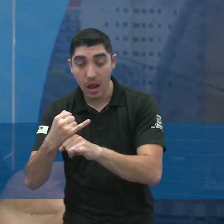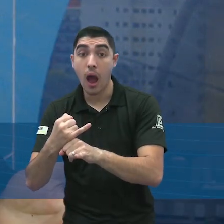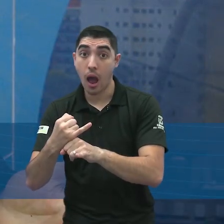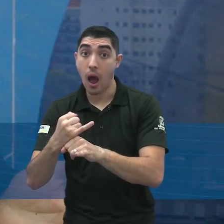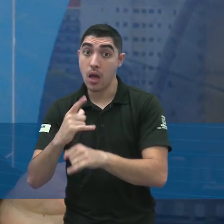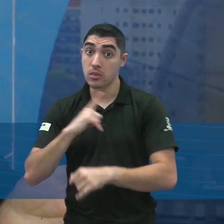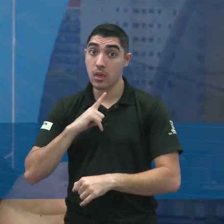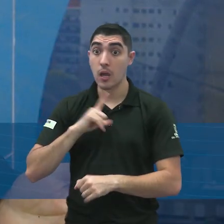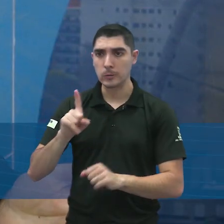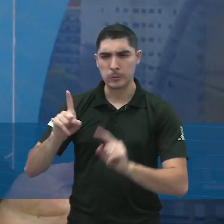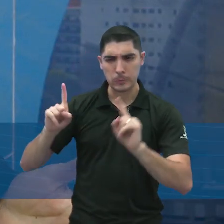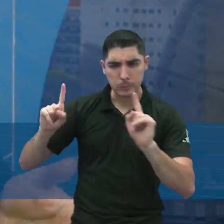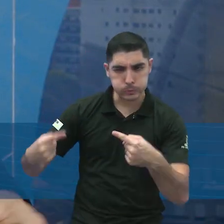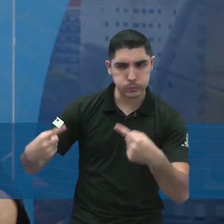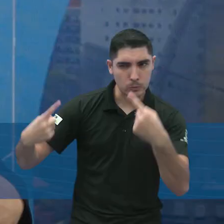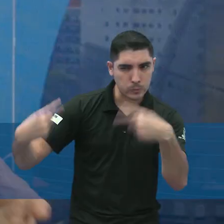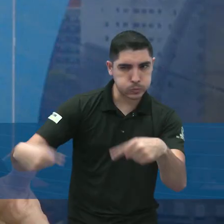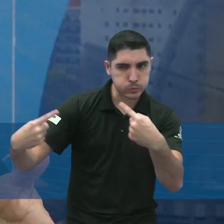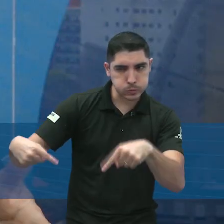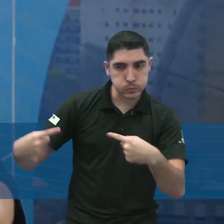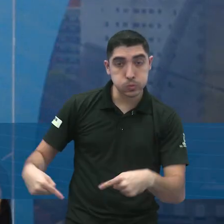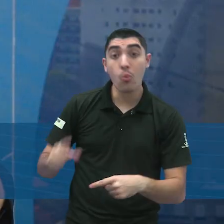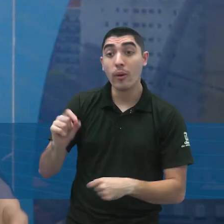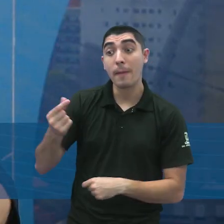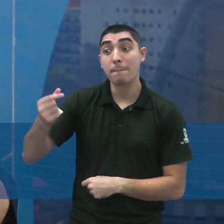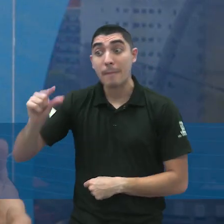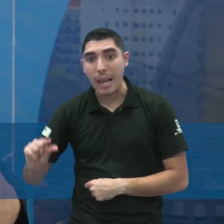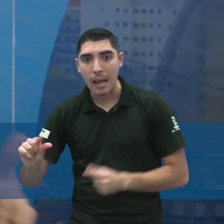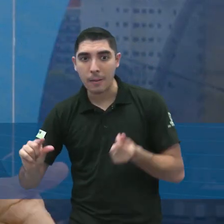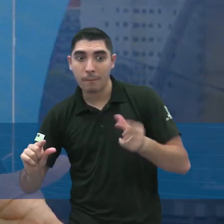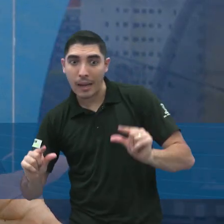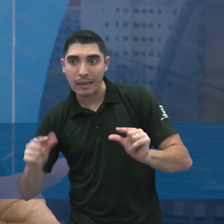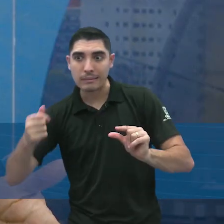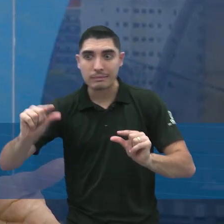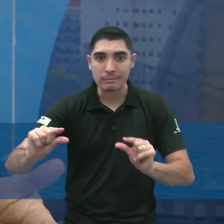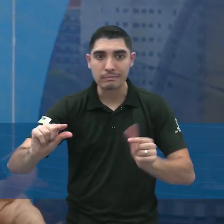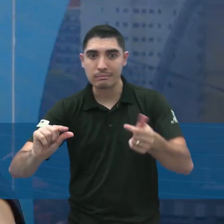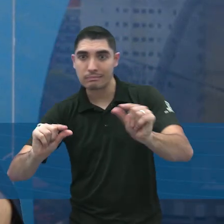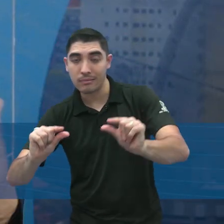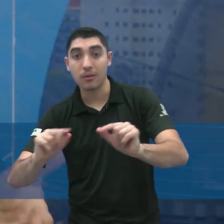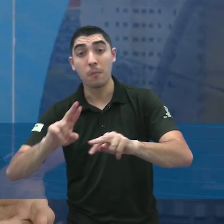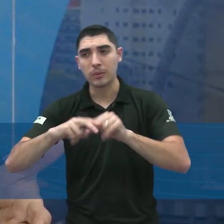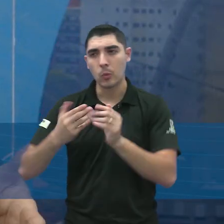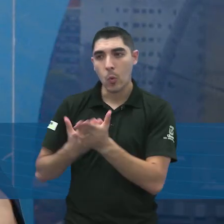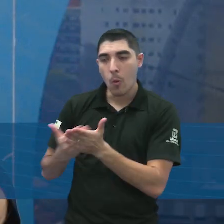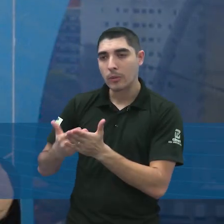uma guerra de preços. Então, os preços do e-commerce também, uma competição de preço cada vez maior.